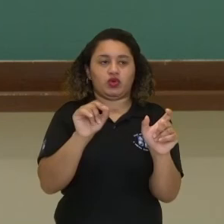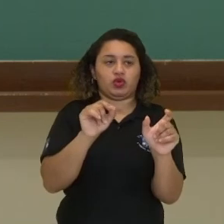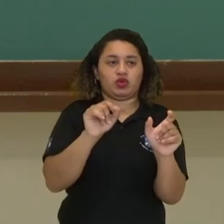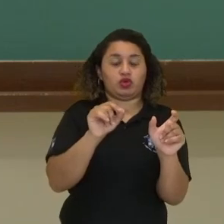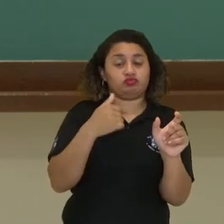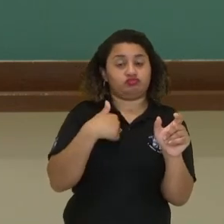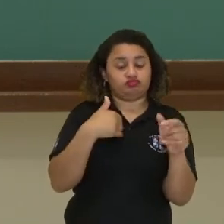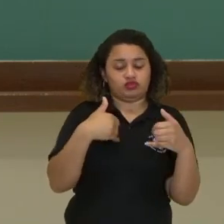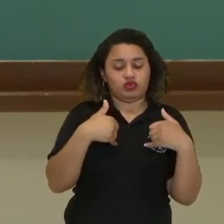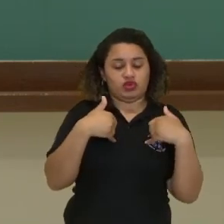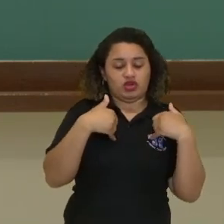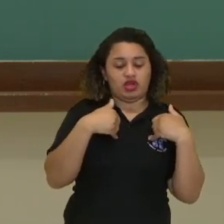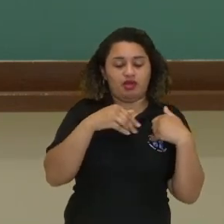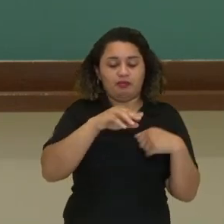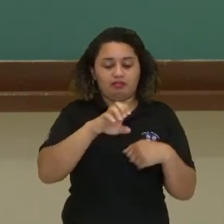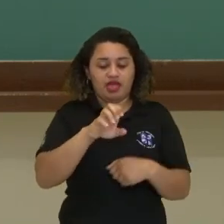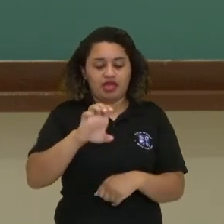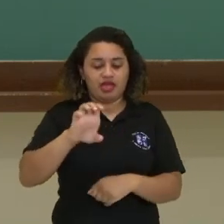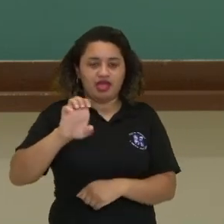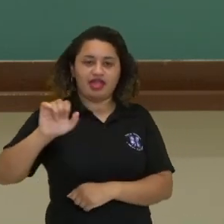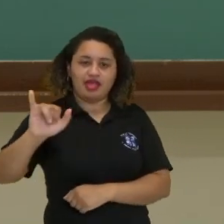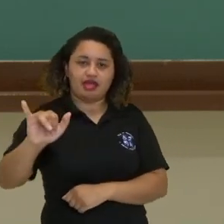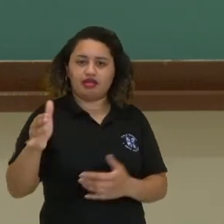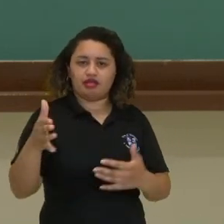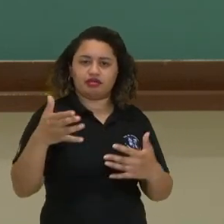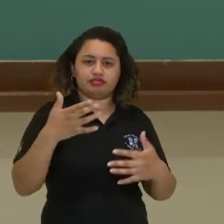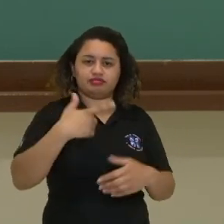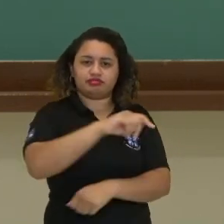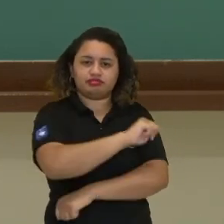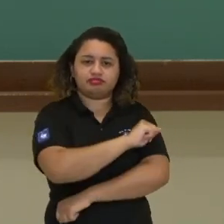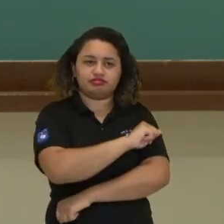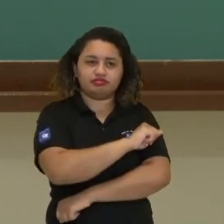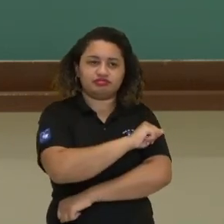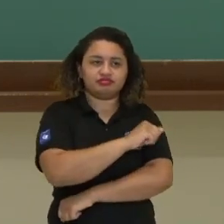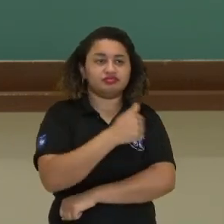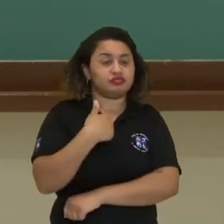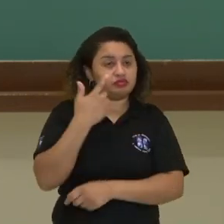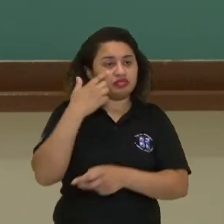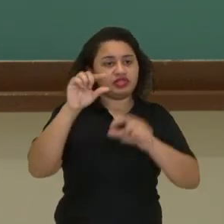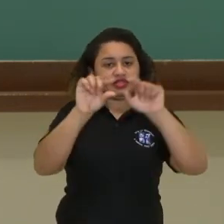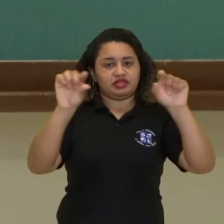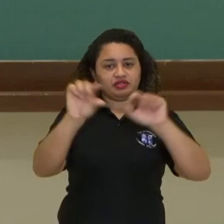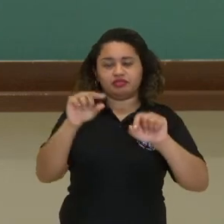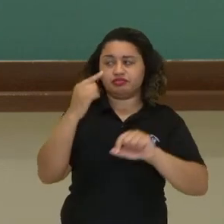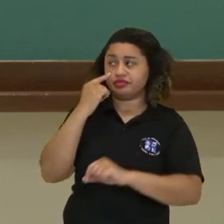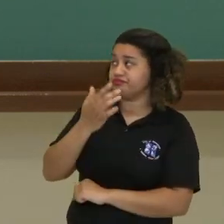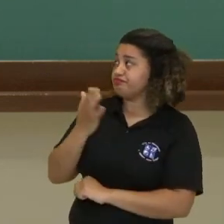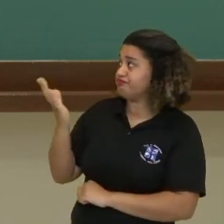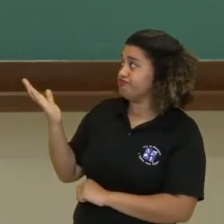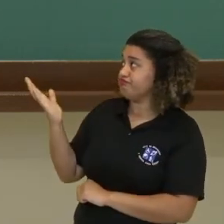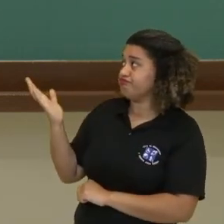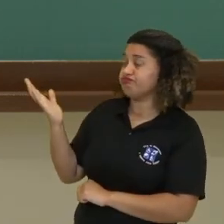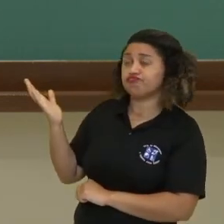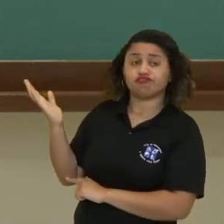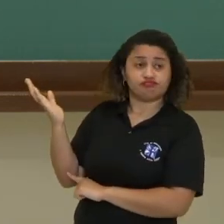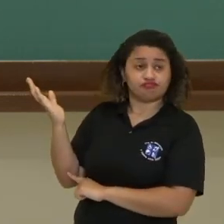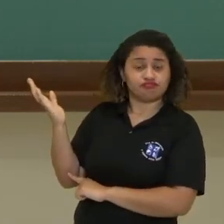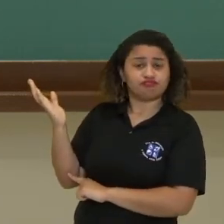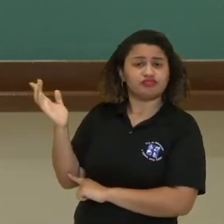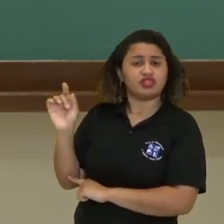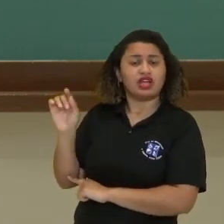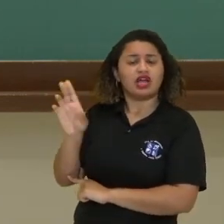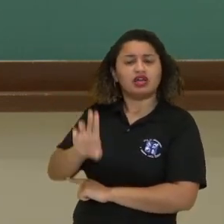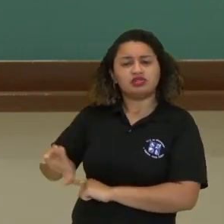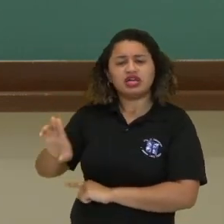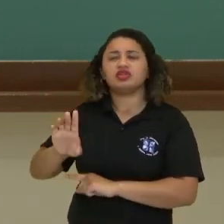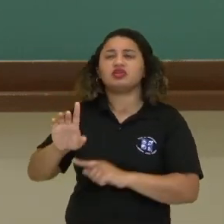eu digo orgulhar-me-ei dos meus alunos. Orgulhar-me-ia dos meus alunos. Quando ela é utilizada assim no meio, sempre utilizado